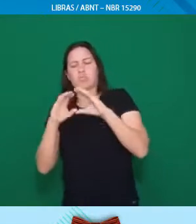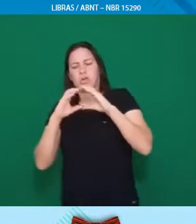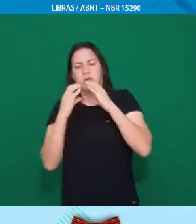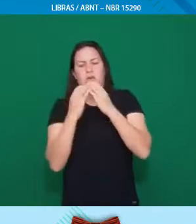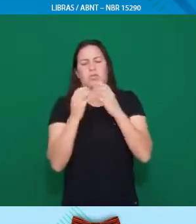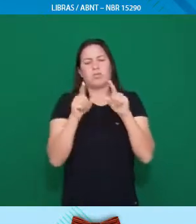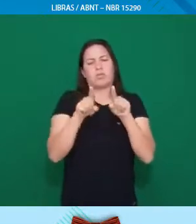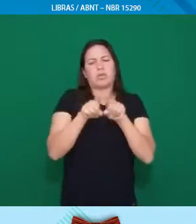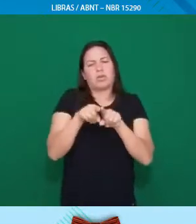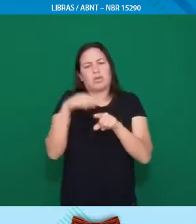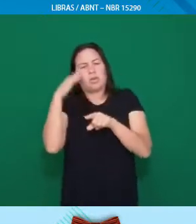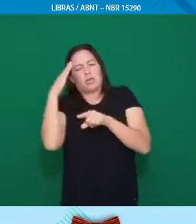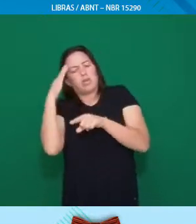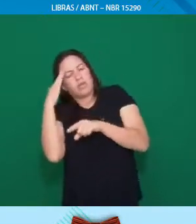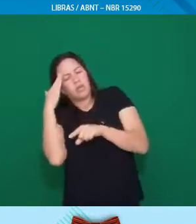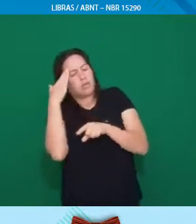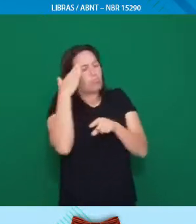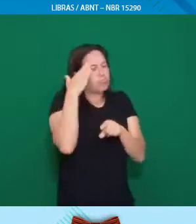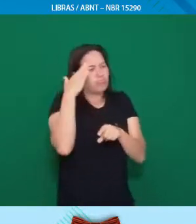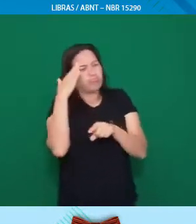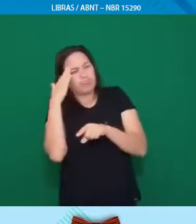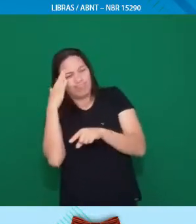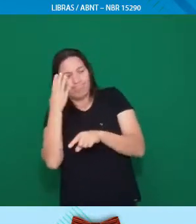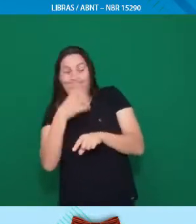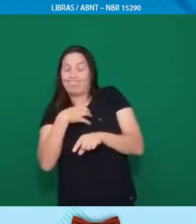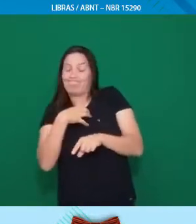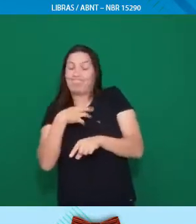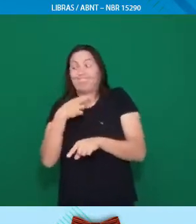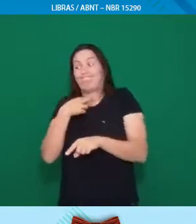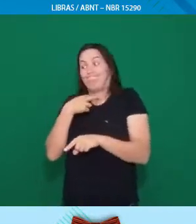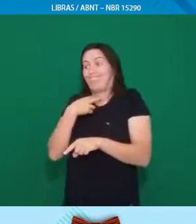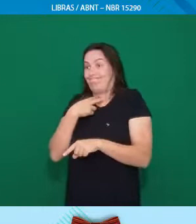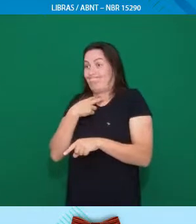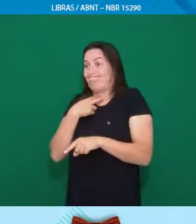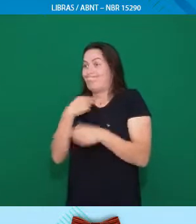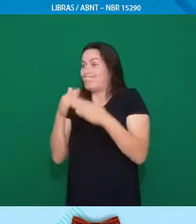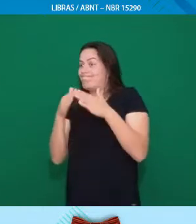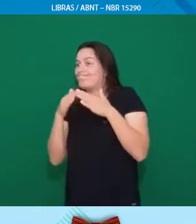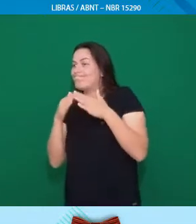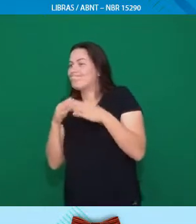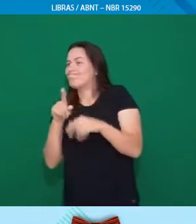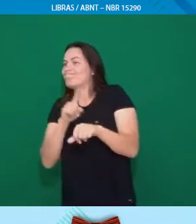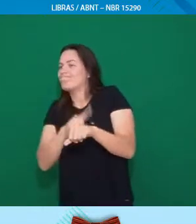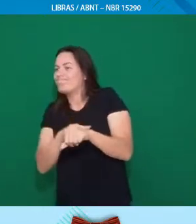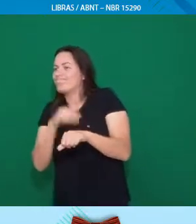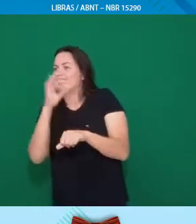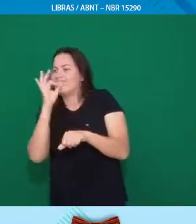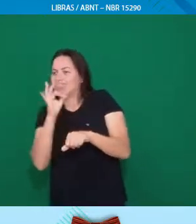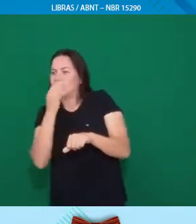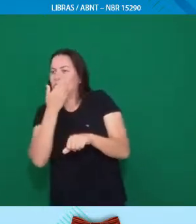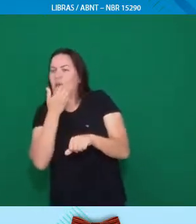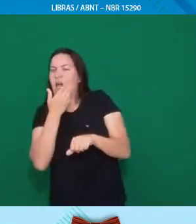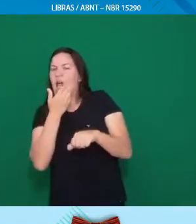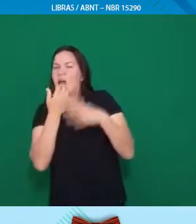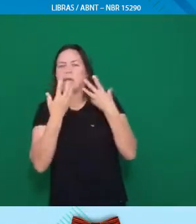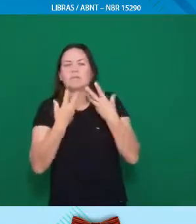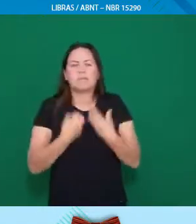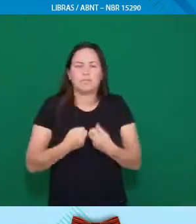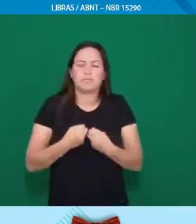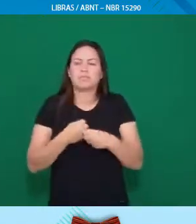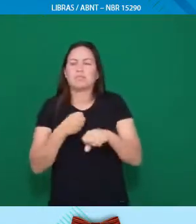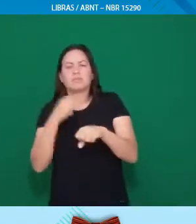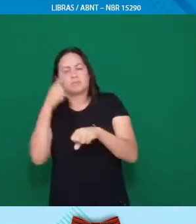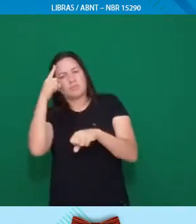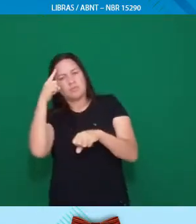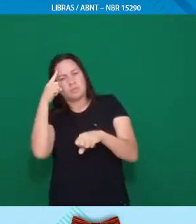em comunidade a gente já também da compreensão sabendo que às vezes não é no momento que a pessoa quer acessar a pessoa entra Eita né alguém para realizar essa